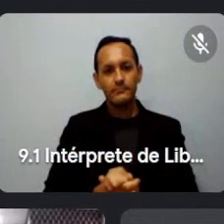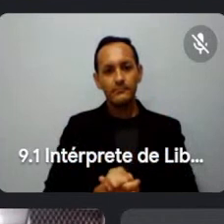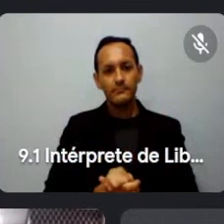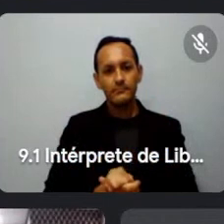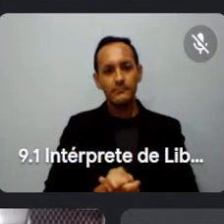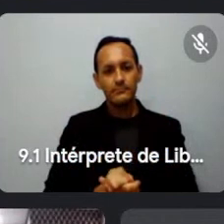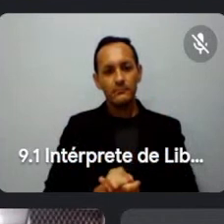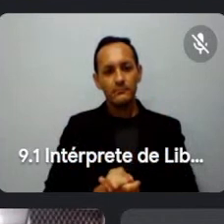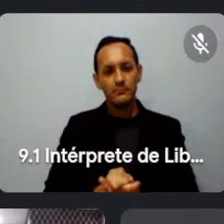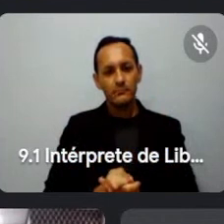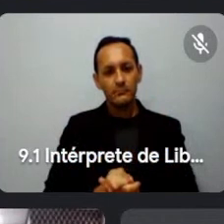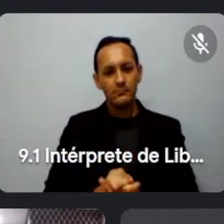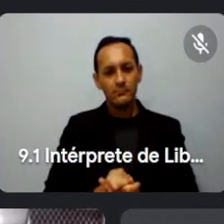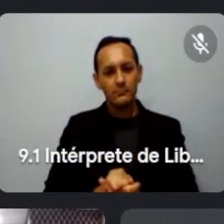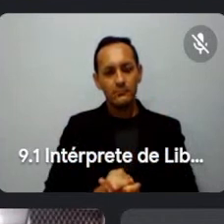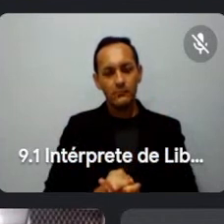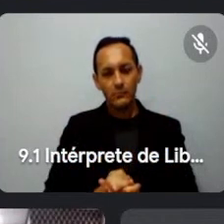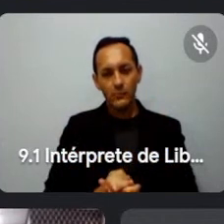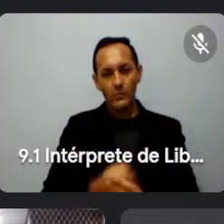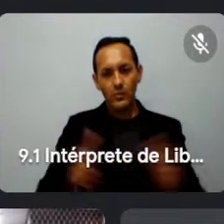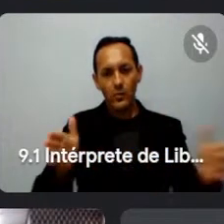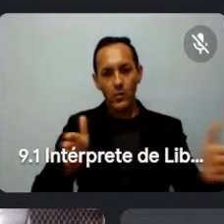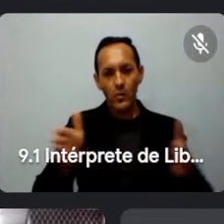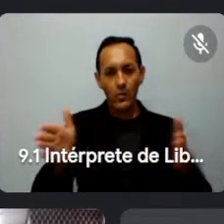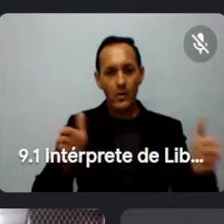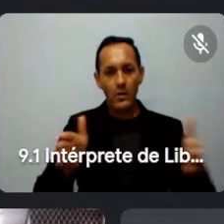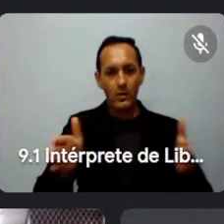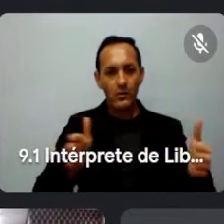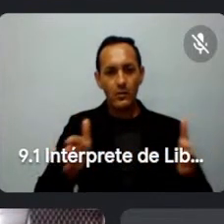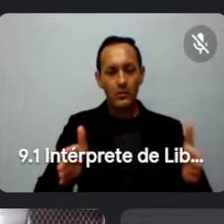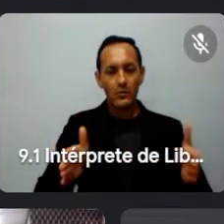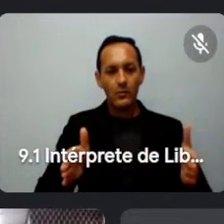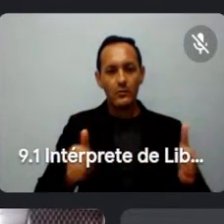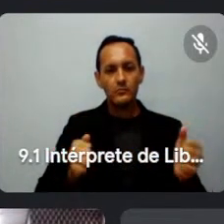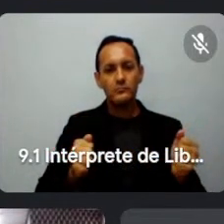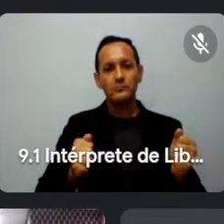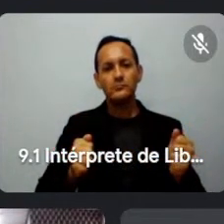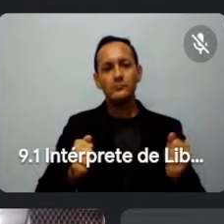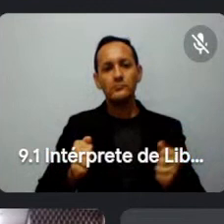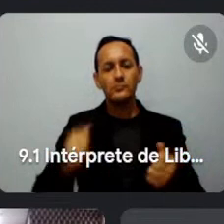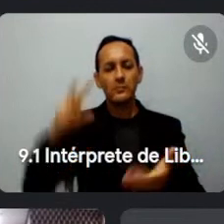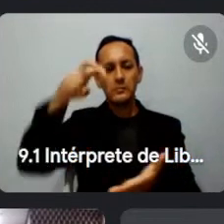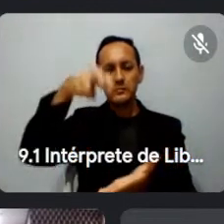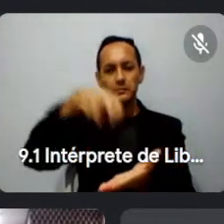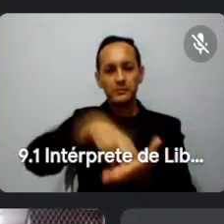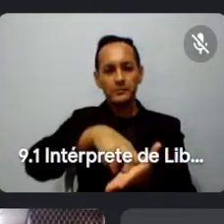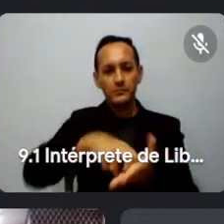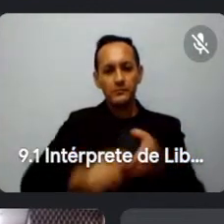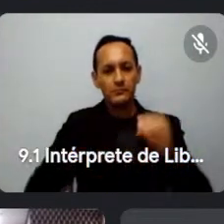e a sentença do MM juiz da